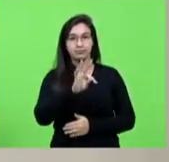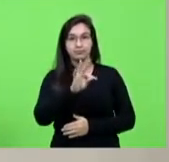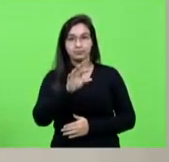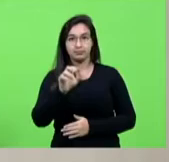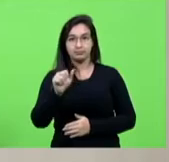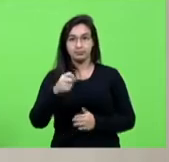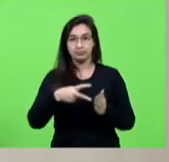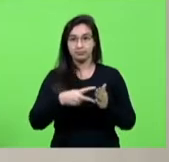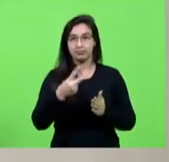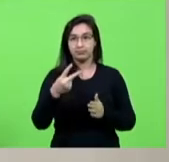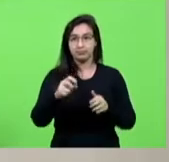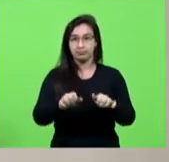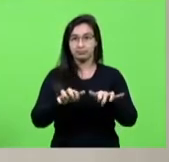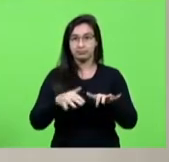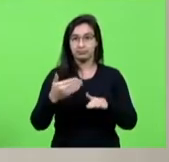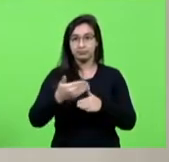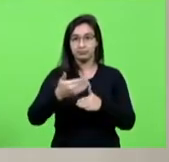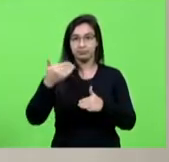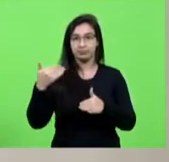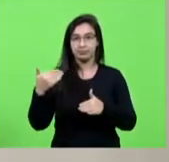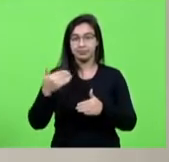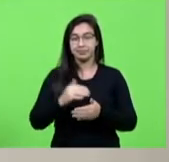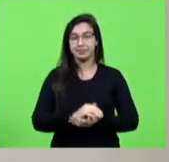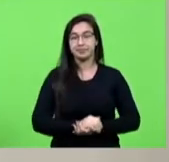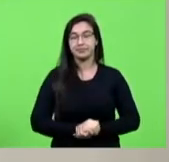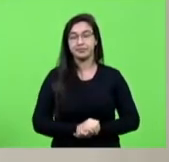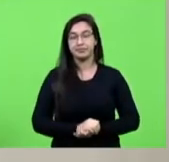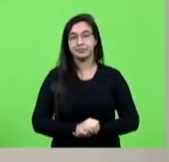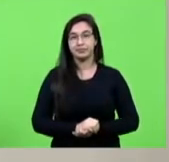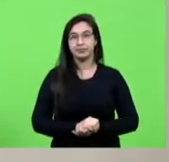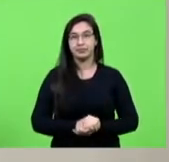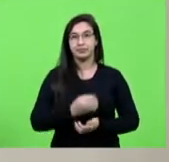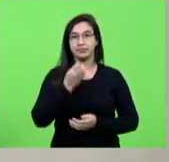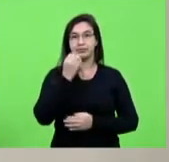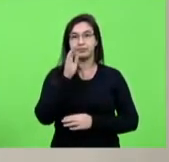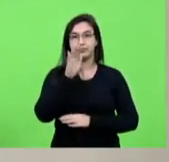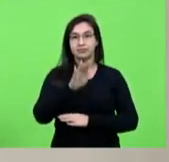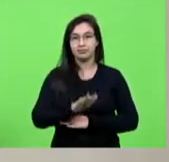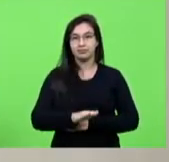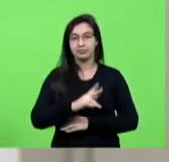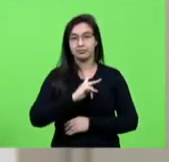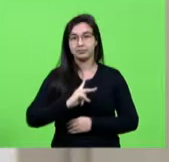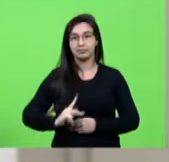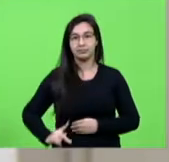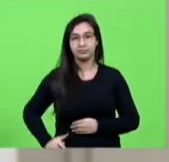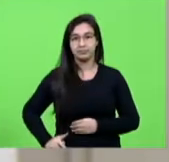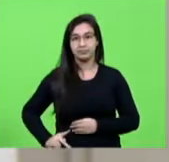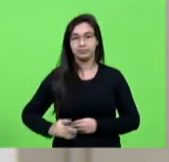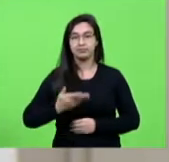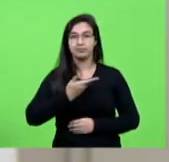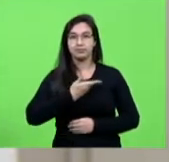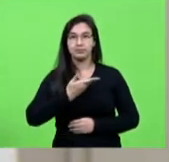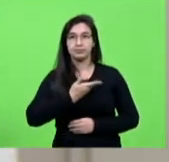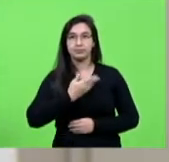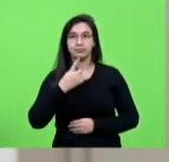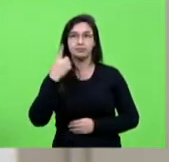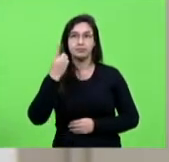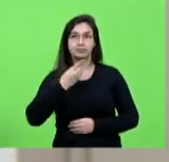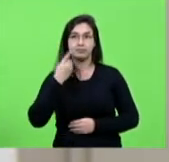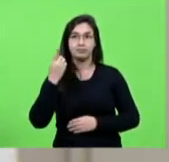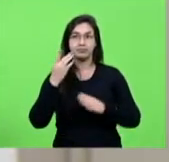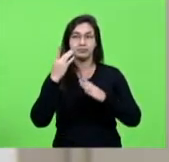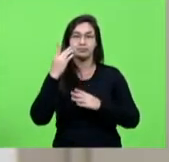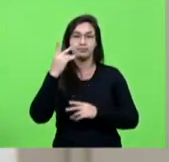duas atas da sessão anterior. Por favor, deputado. Boa tarde, senhor presidente, colegas deputados,